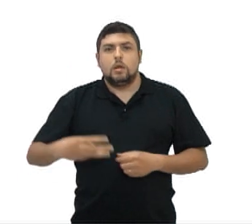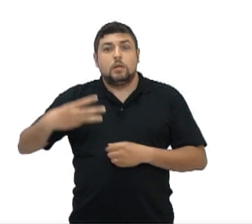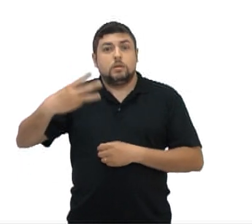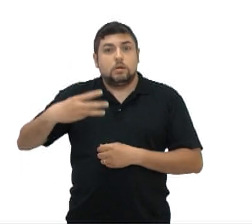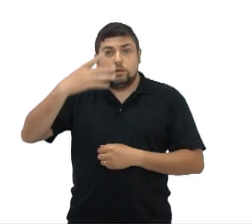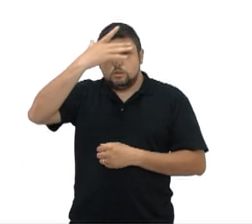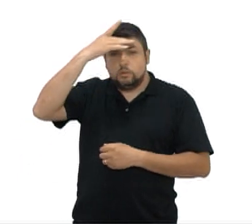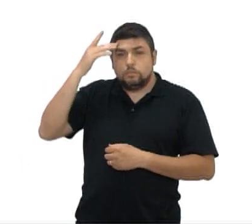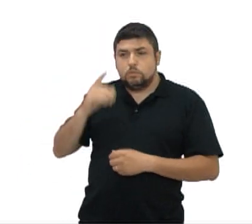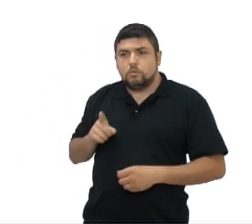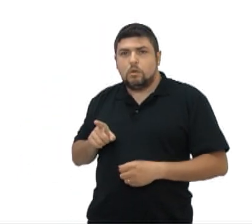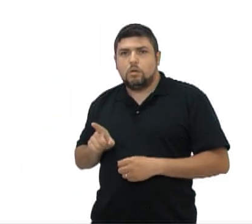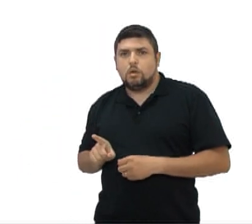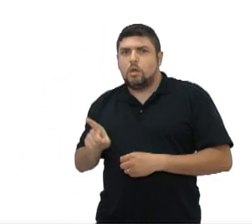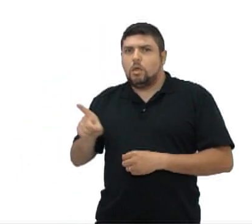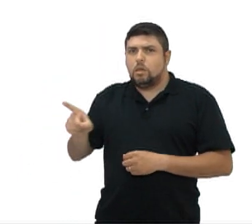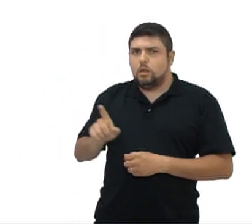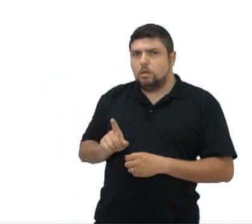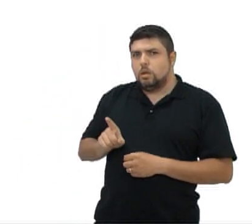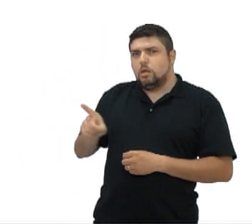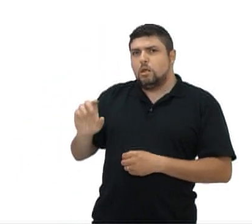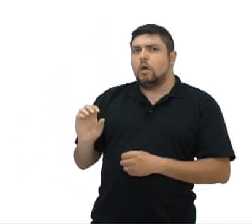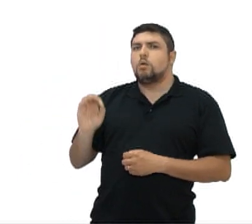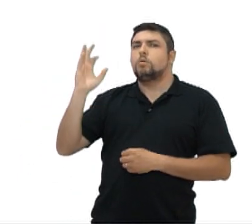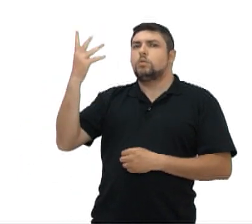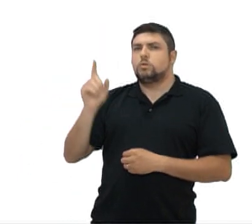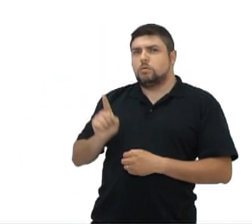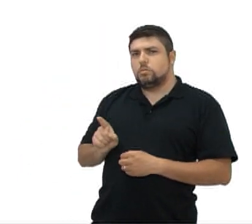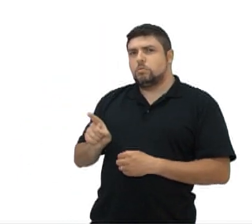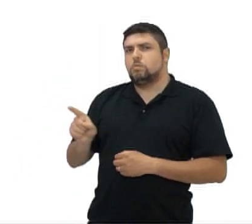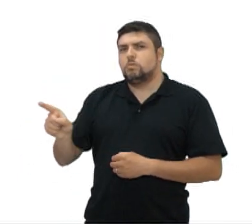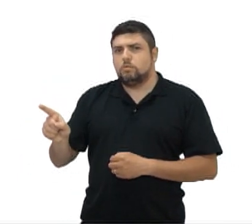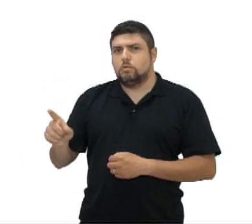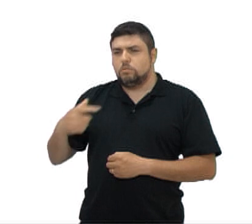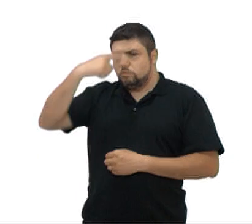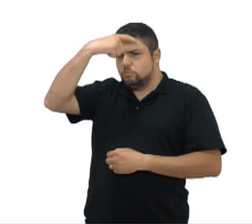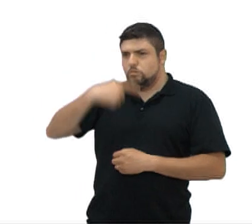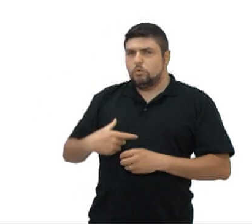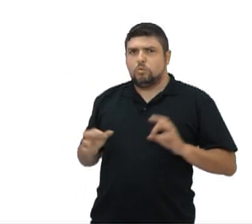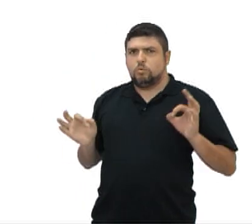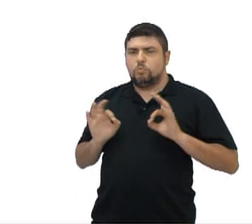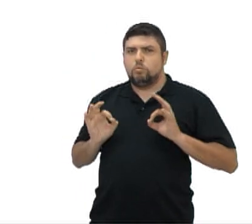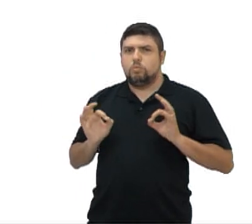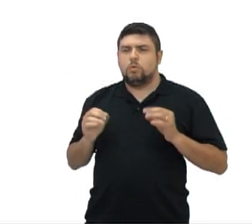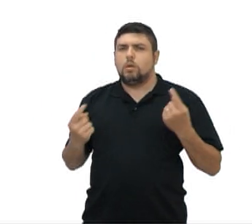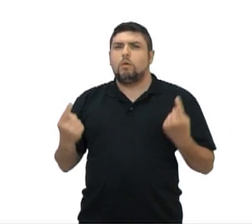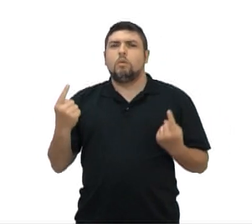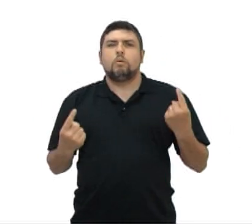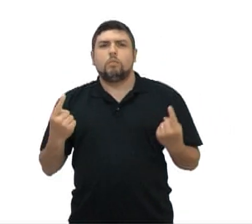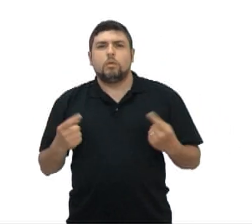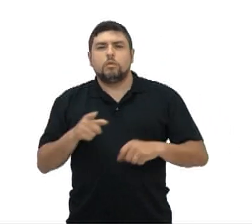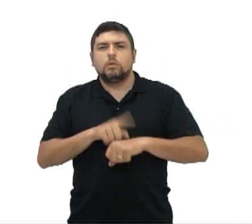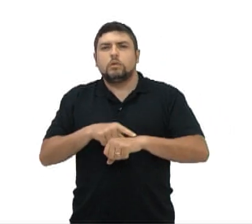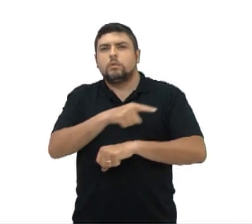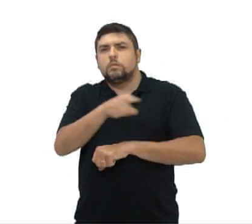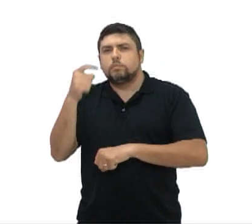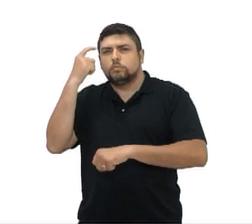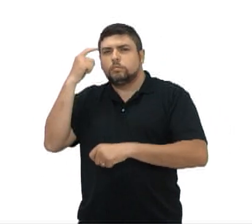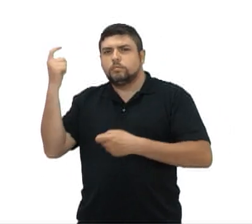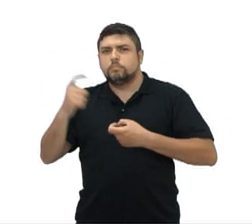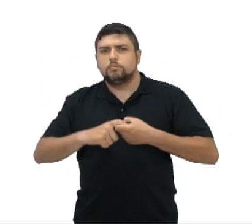se referem a acontecimentos ocorridos com outra pessoa, não o próprio autor. Um tempo para vocês pensarem.